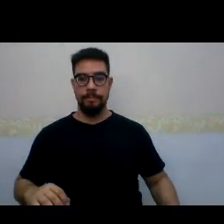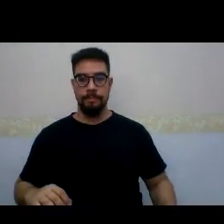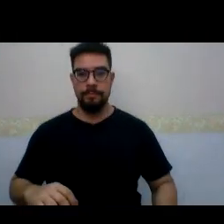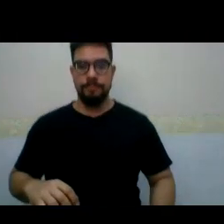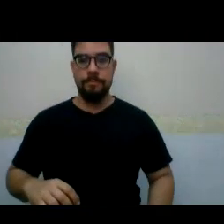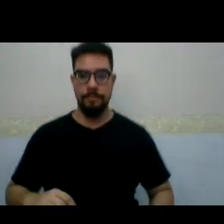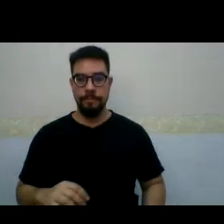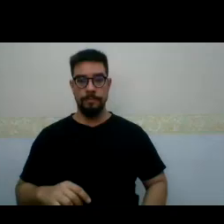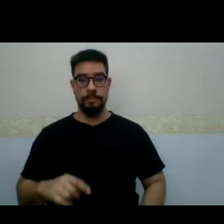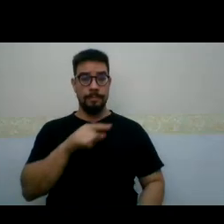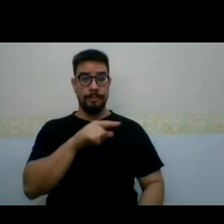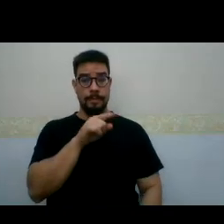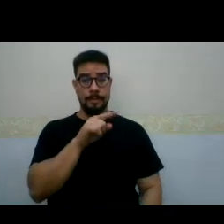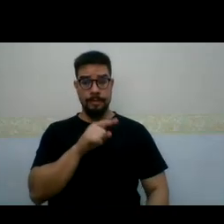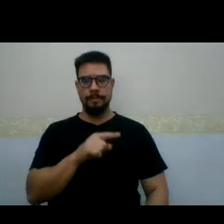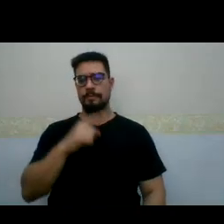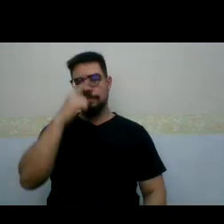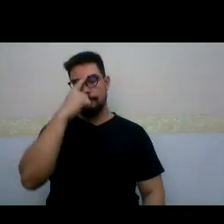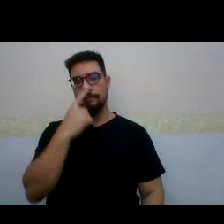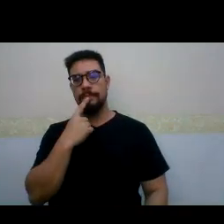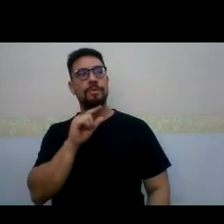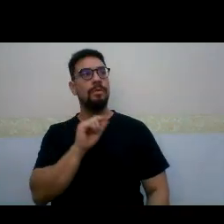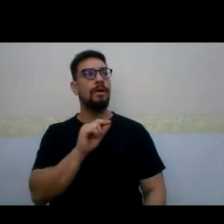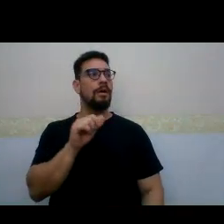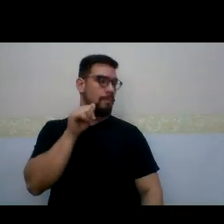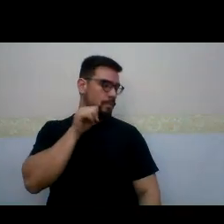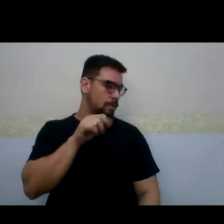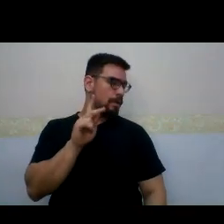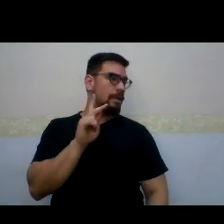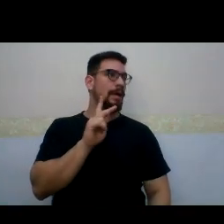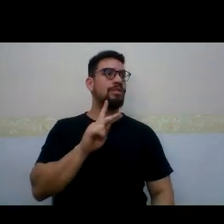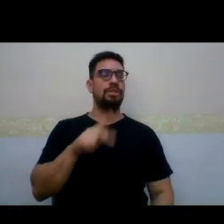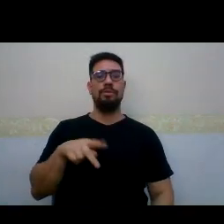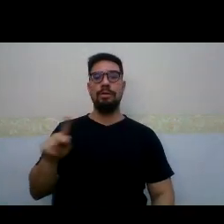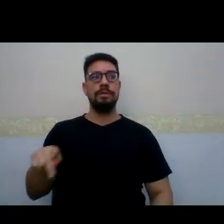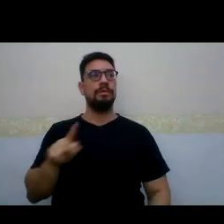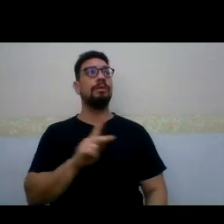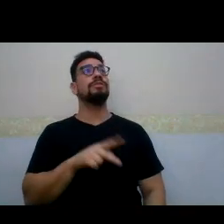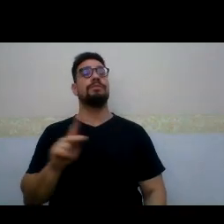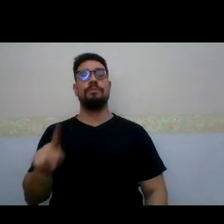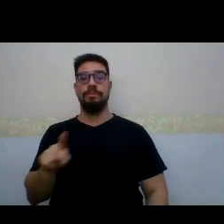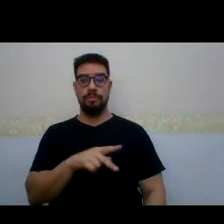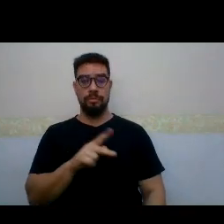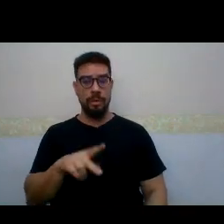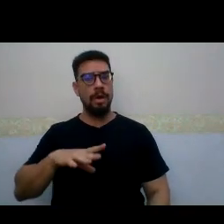está sem medo de errar. Mas essa professora aqui, ela não tem contrato com a